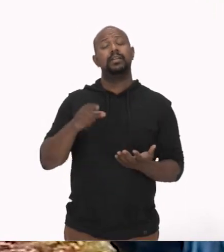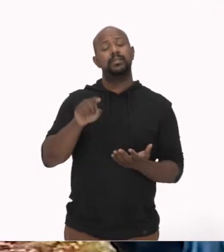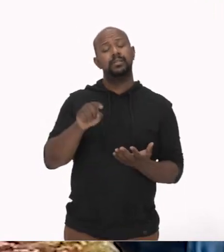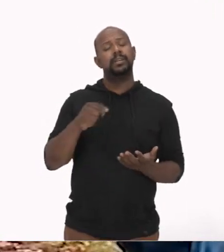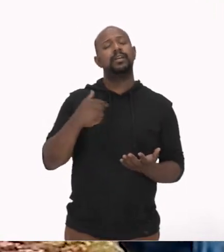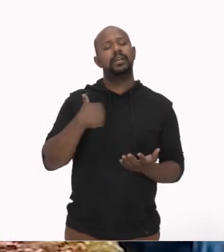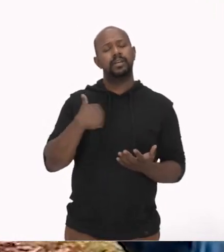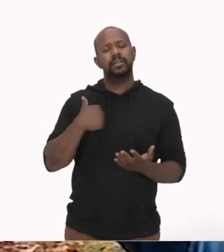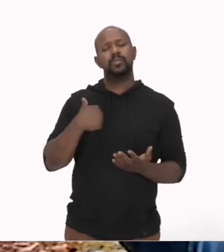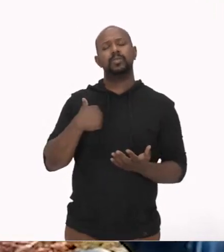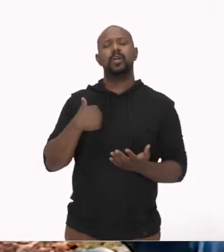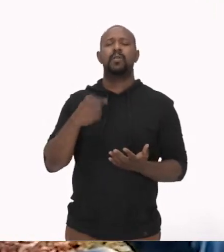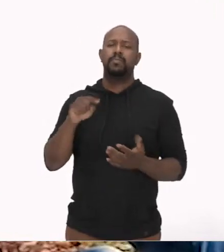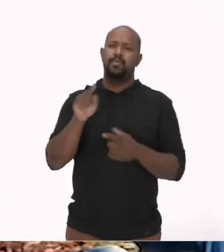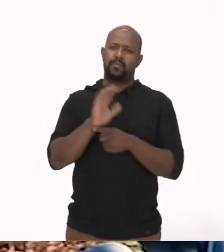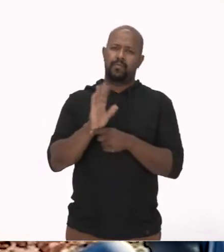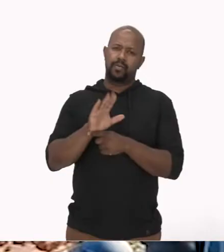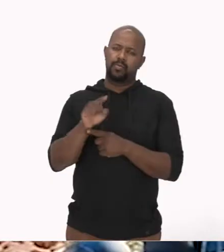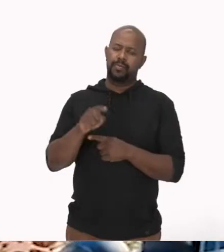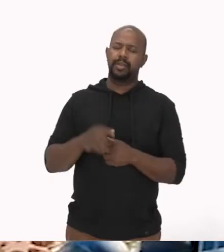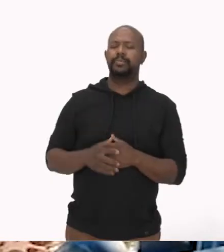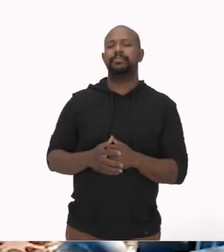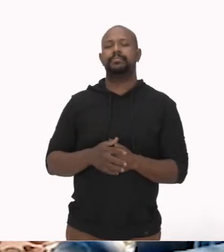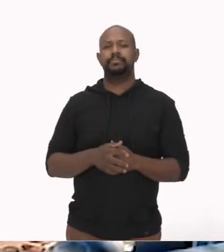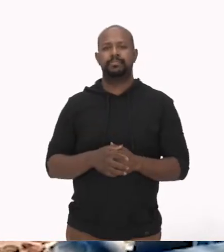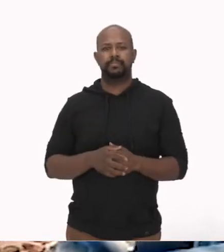Aqui, gente, esse aqui é a cidade que eu vivo.